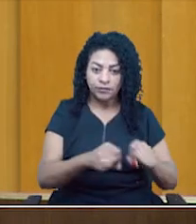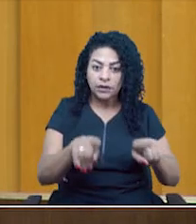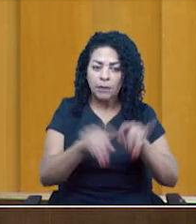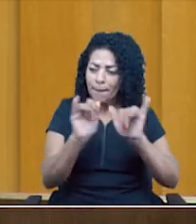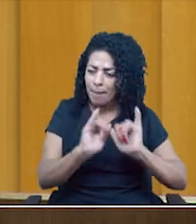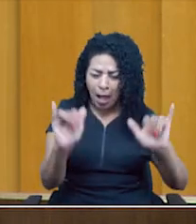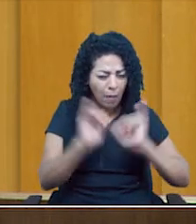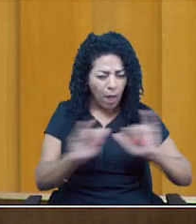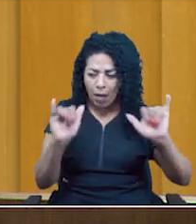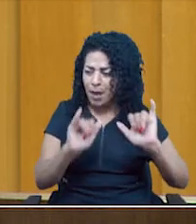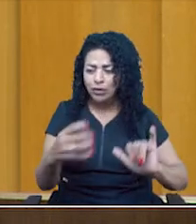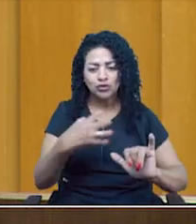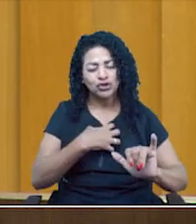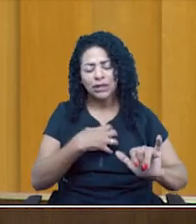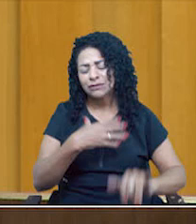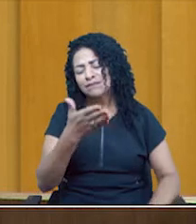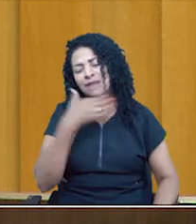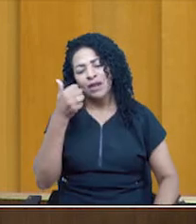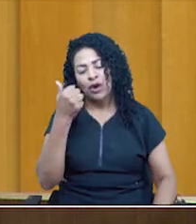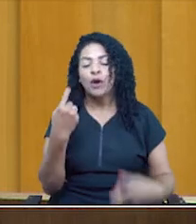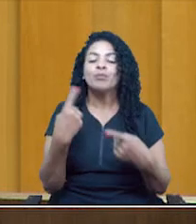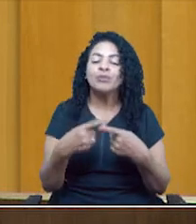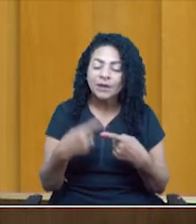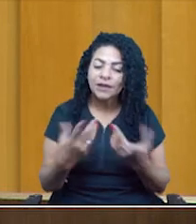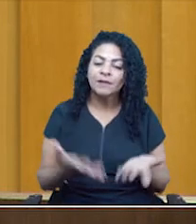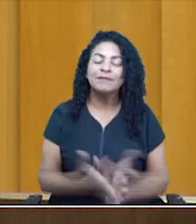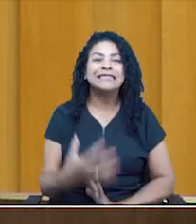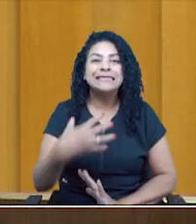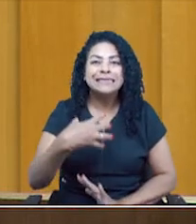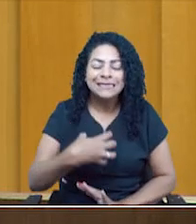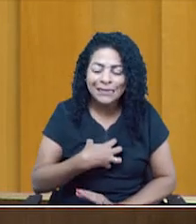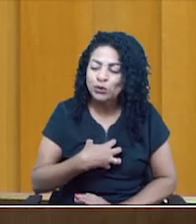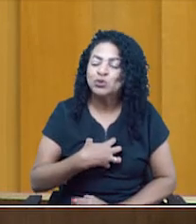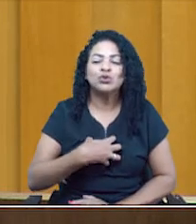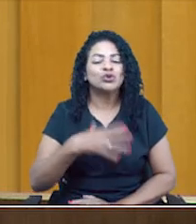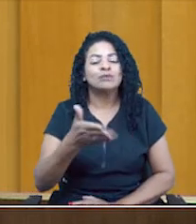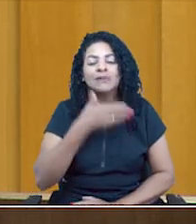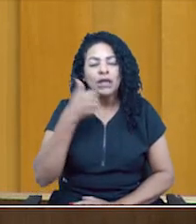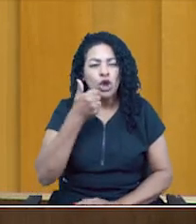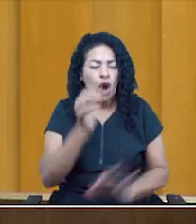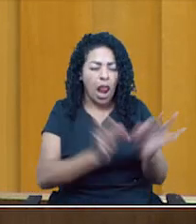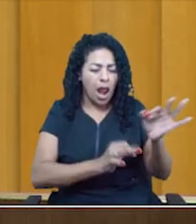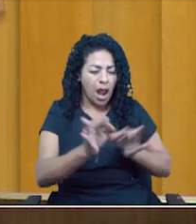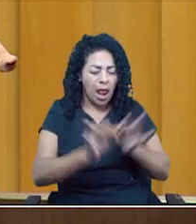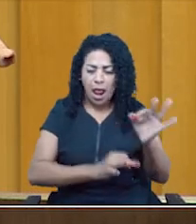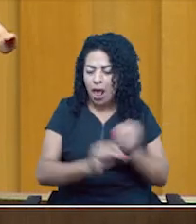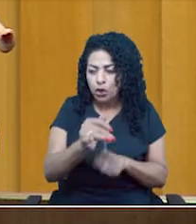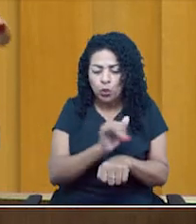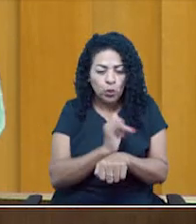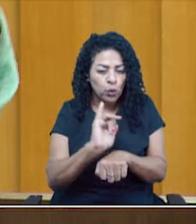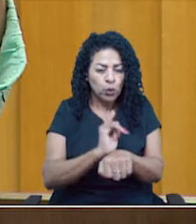eu repiso, a forma sistemática, a forma planejada, a forma estratégica, isso vai nos